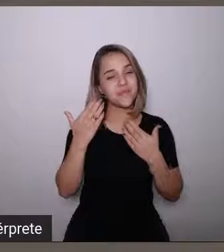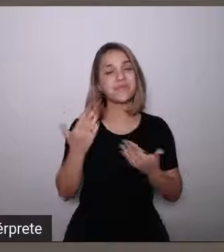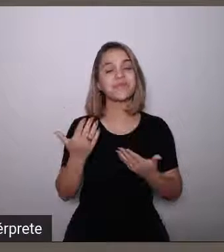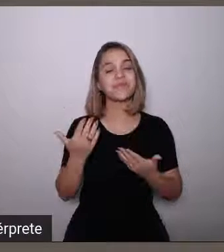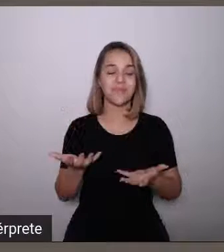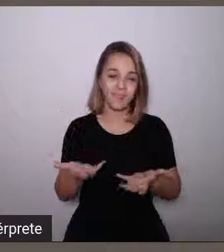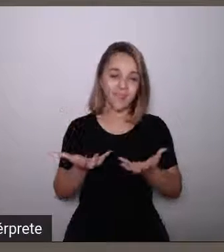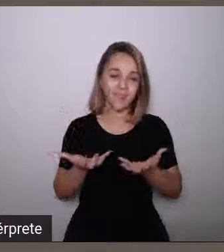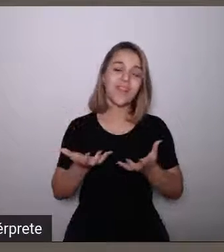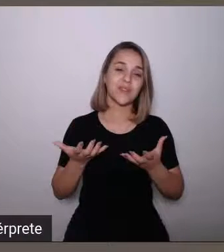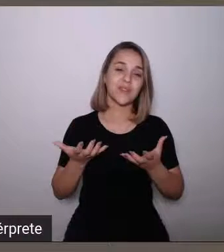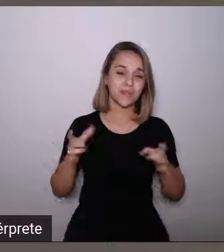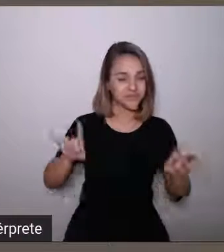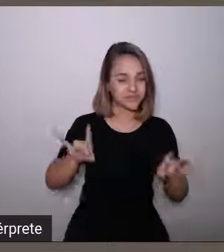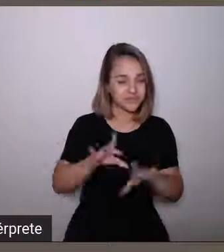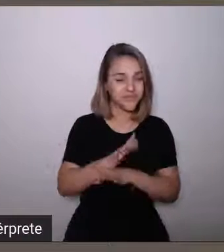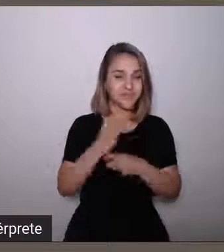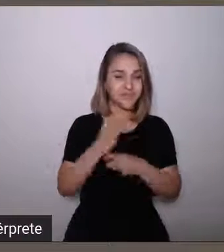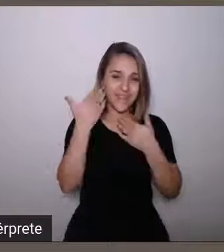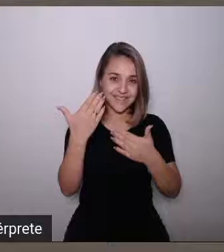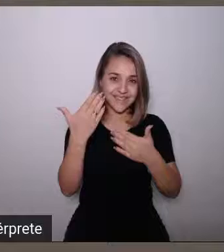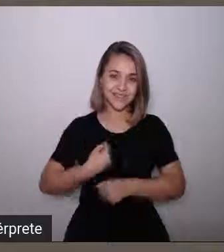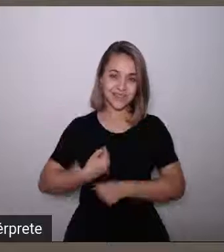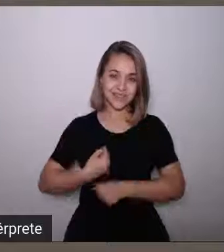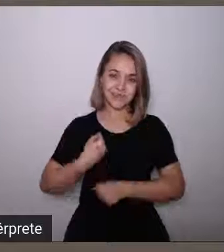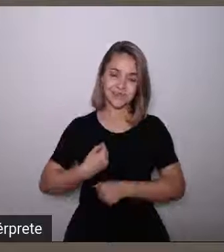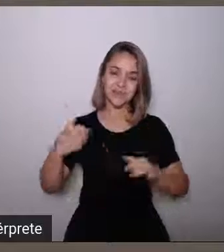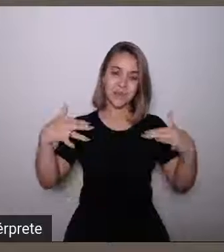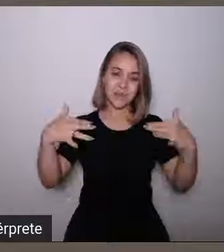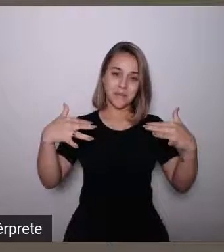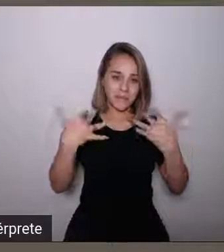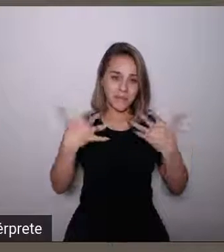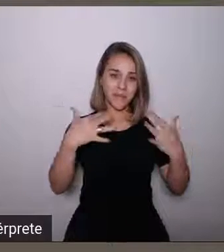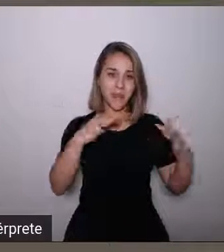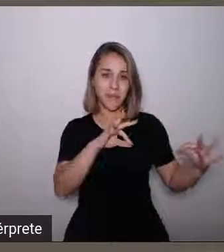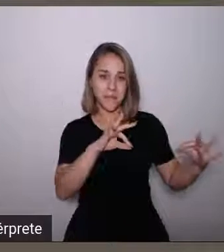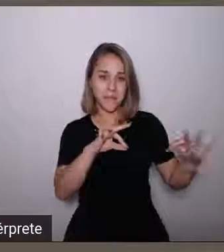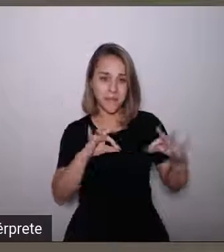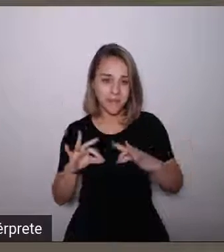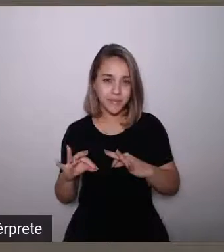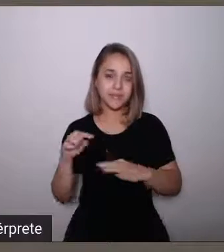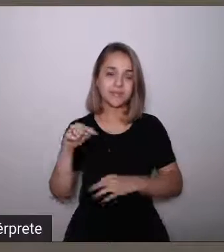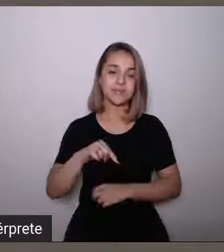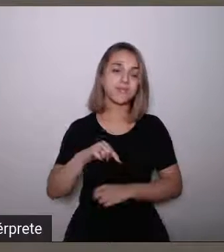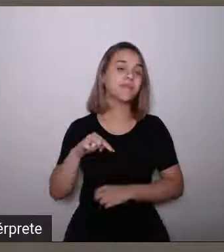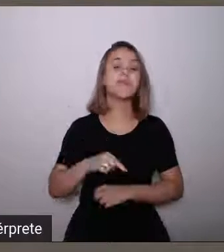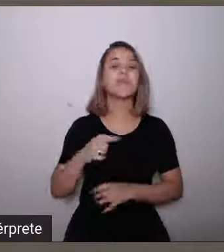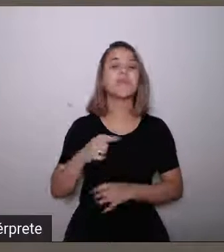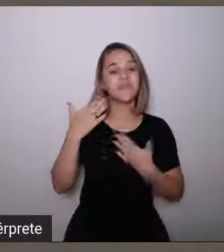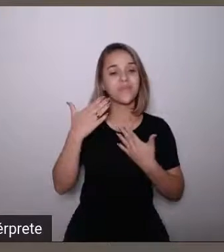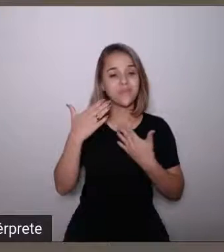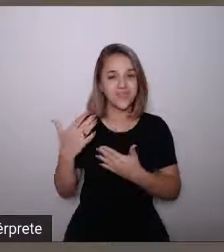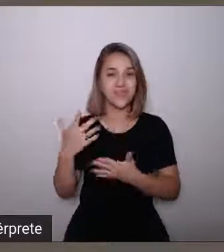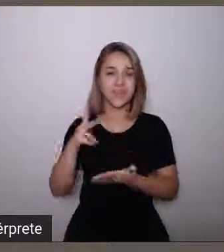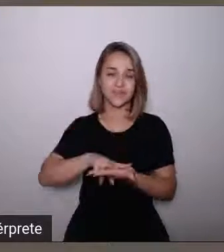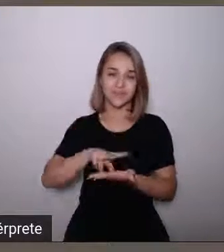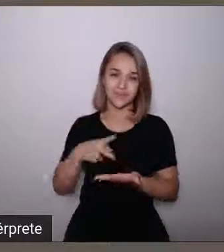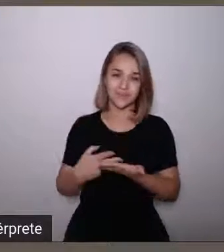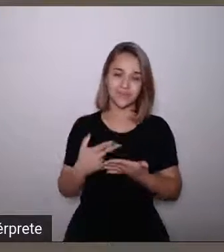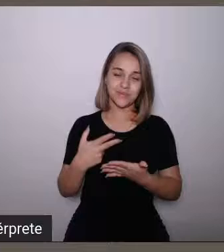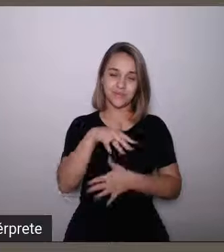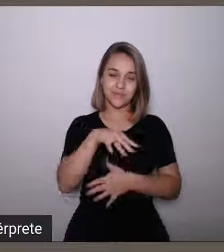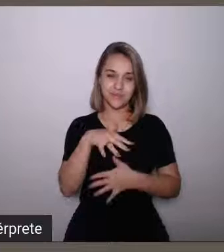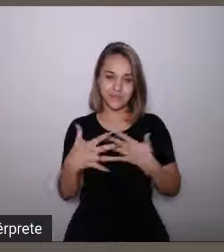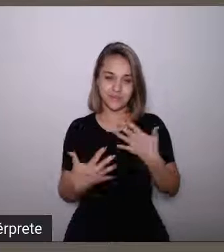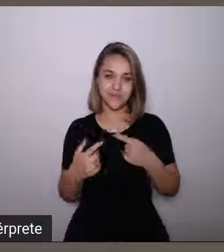agradecendo a presença de todas as pessoas que estão aqui nos acompanhando, agradecer aos intérpretes, Áquila e Yasmin,